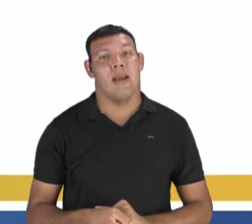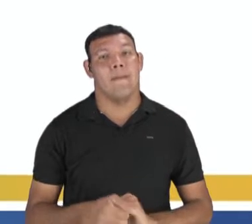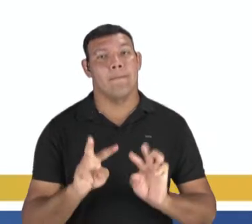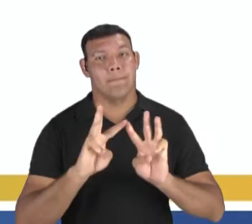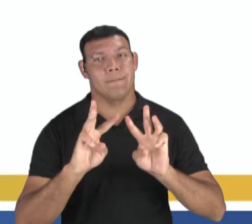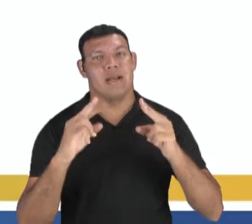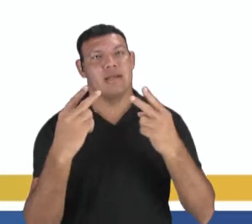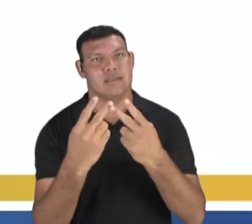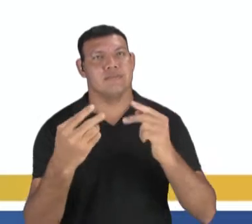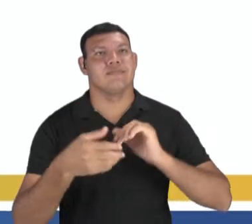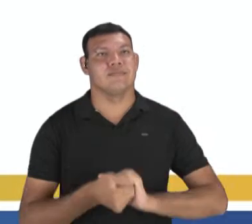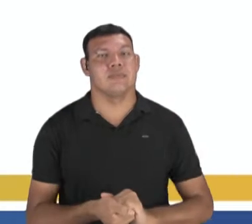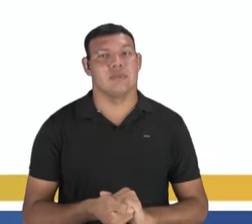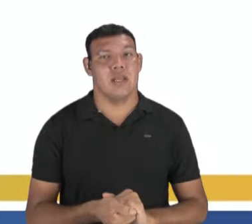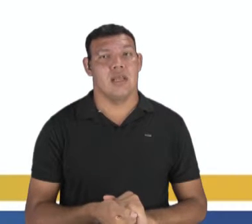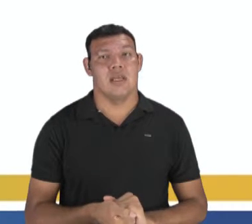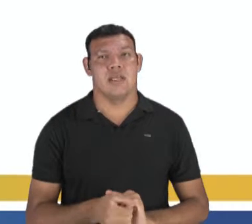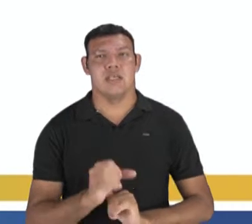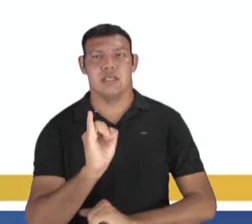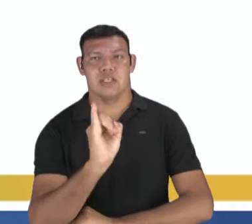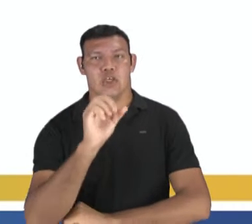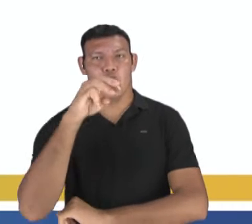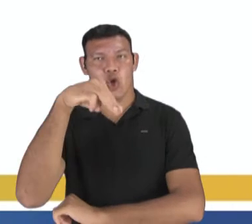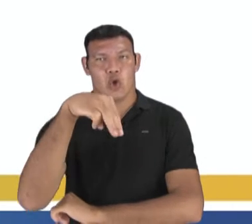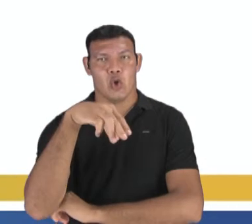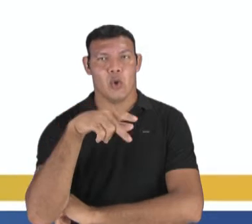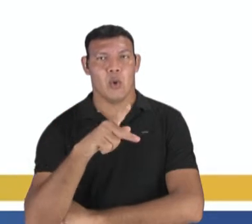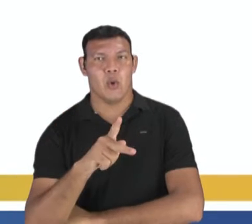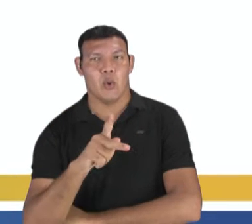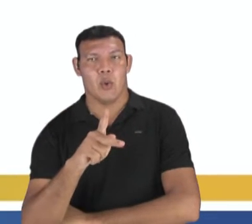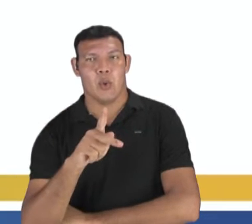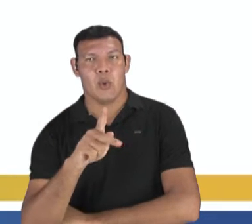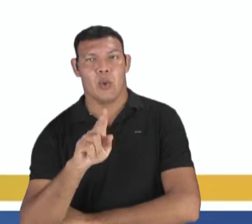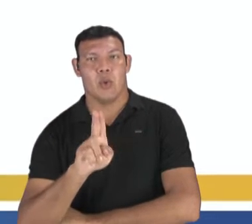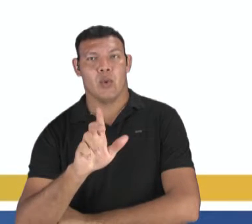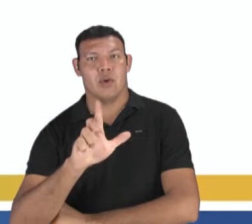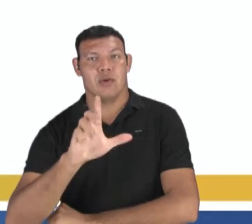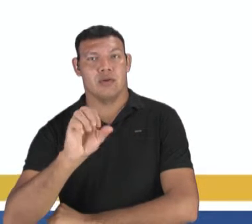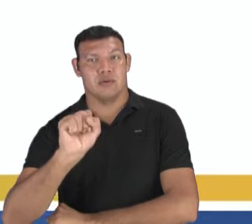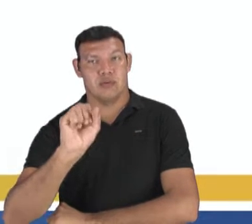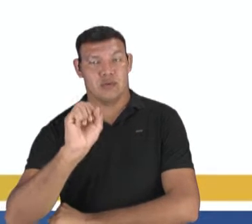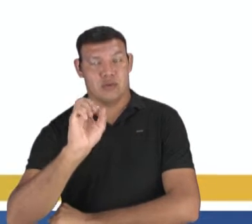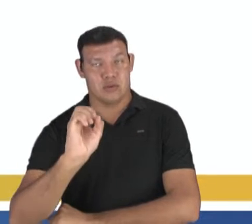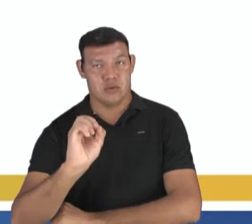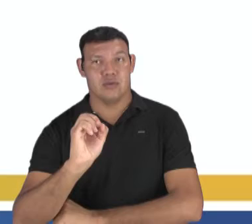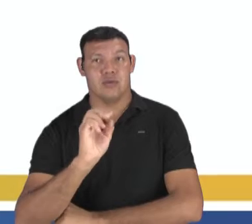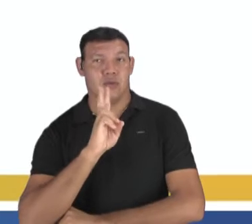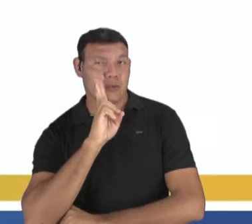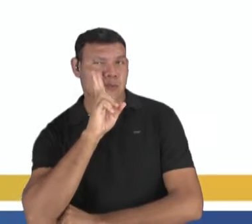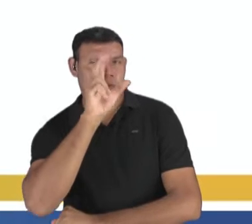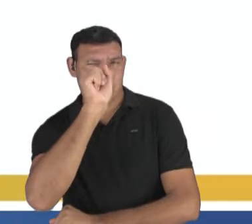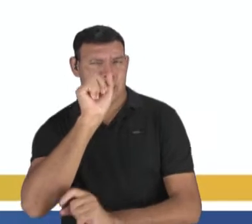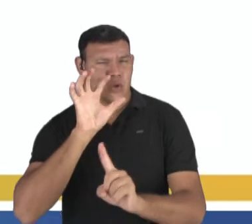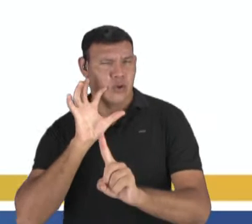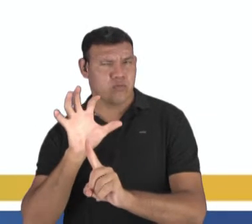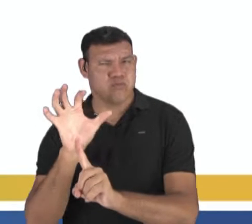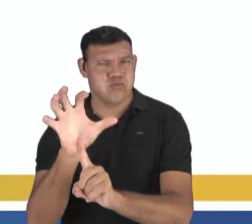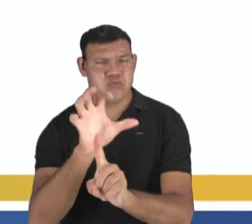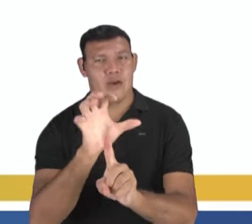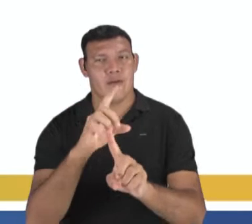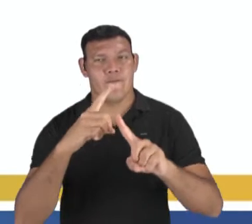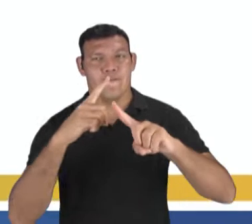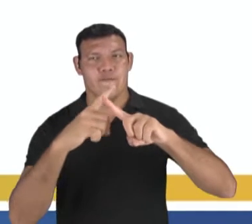quantidade de movimento. Impulso. O que é o impulso, pessoal? É a força, né, que é aplicada vezes o